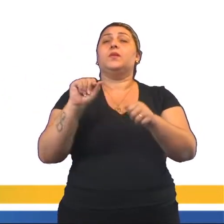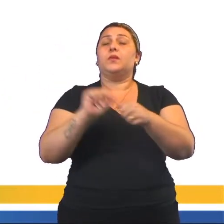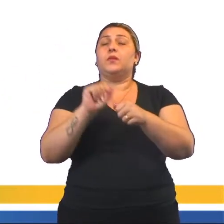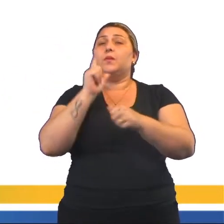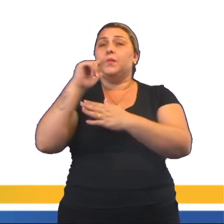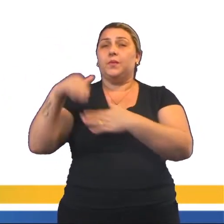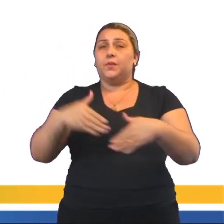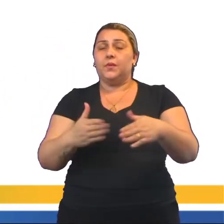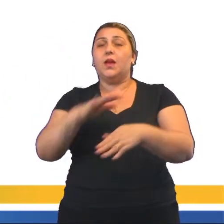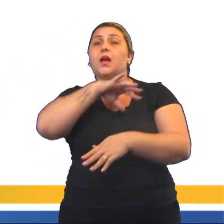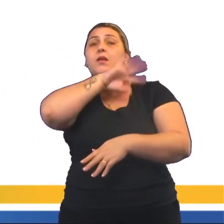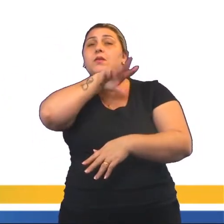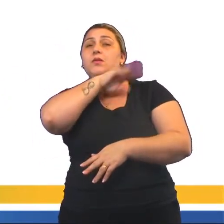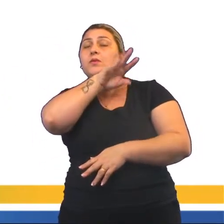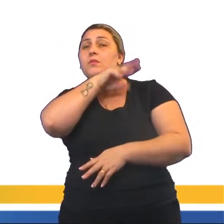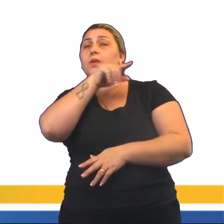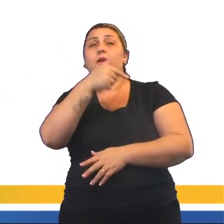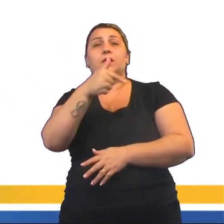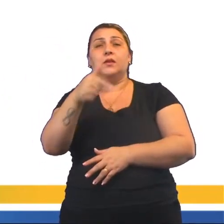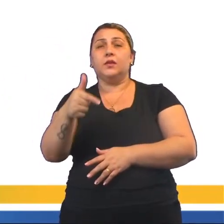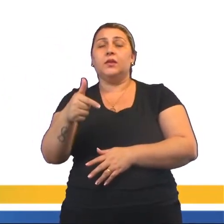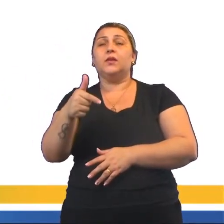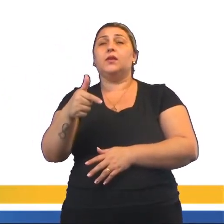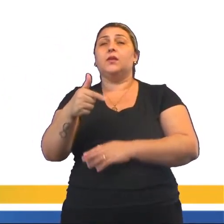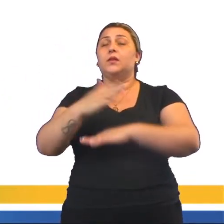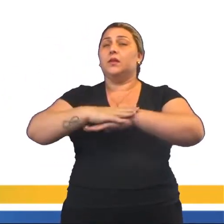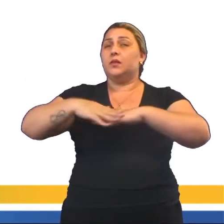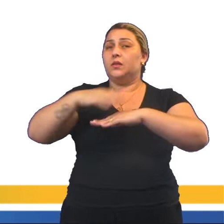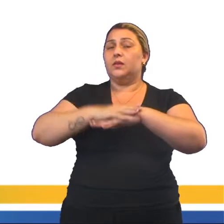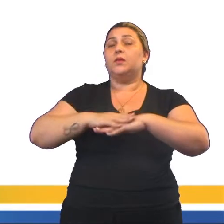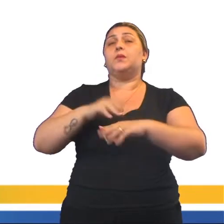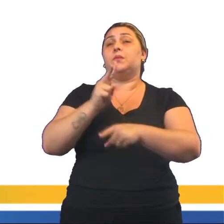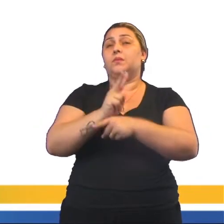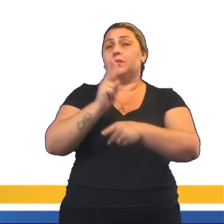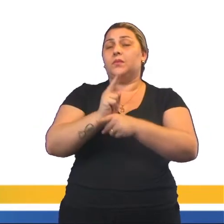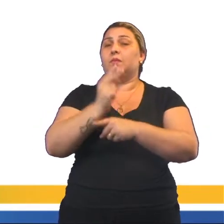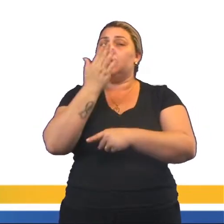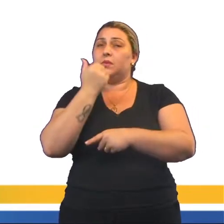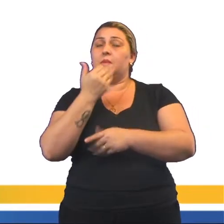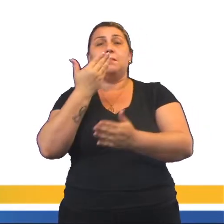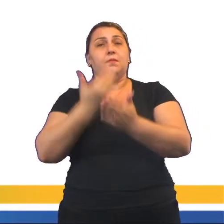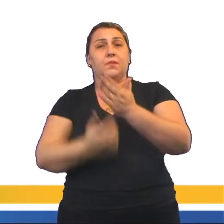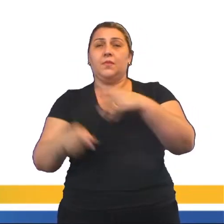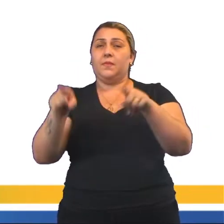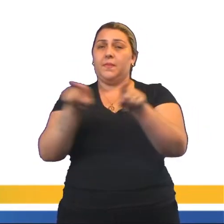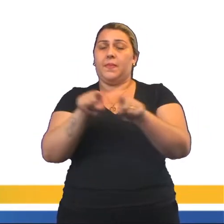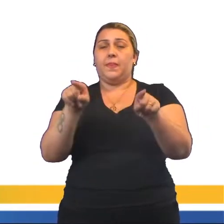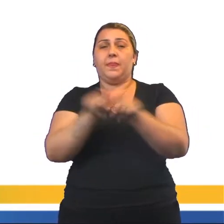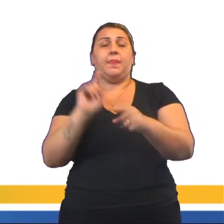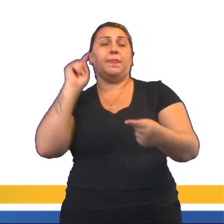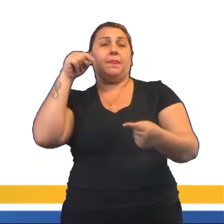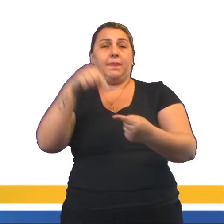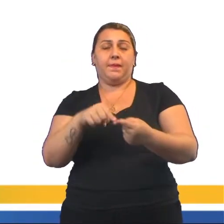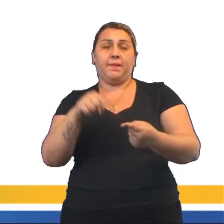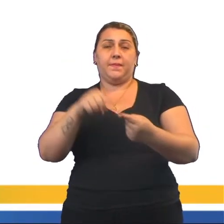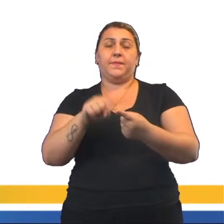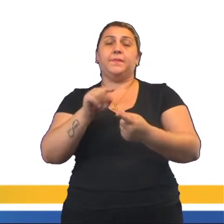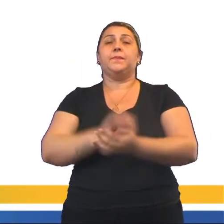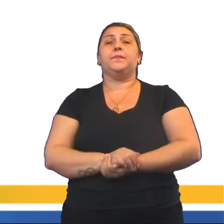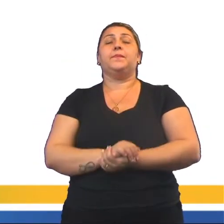cursos de água para animais selvagens, alimentos e abrigo. Assim sendo, perde a sua função de zona